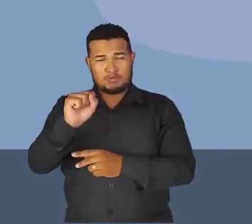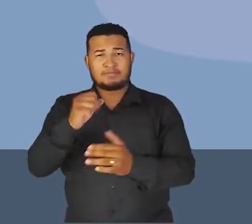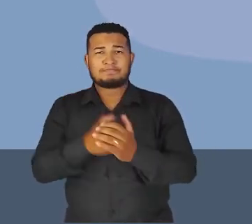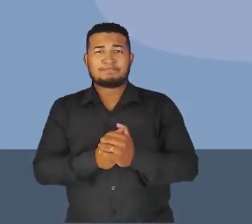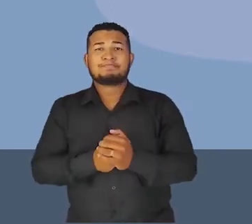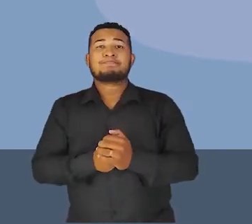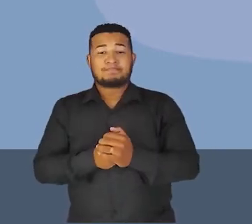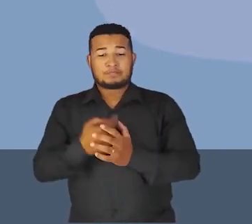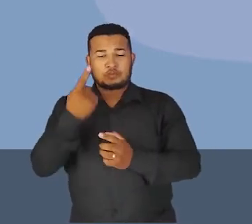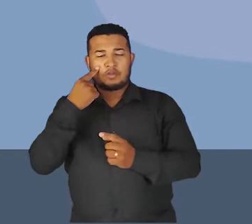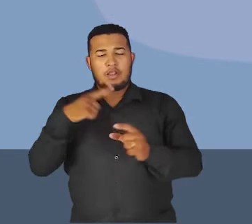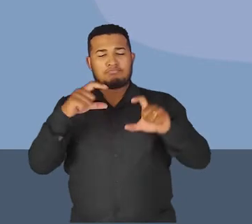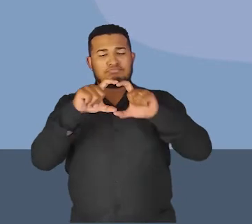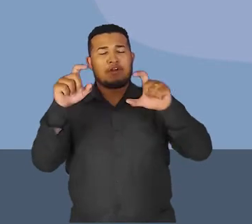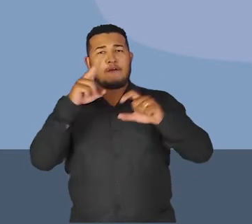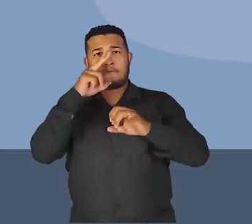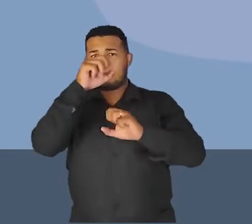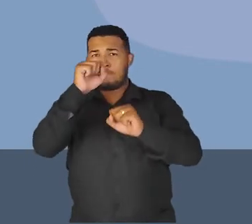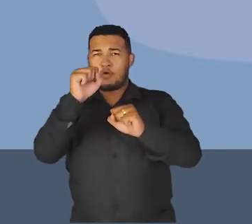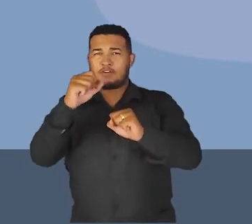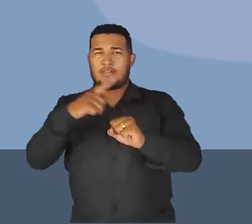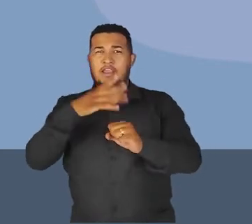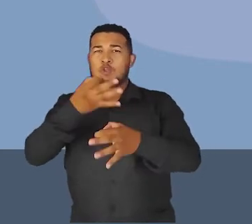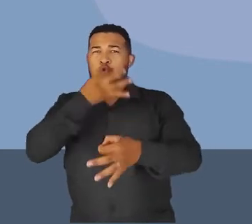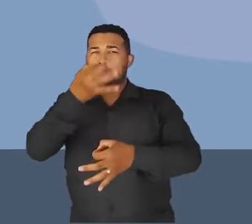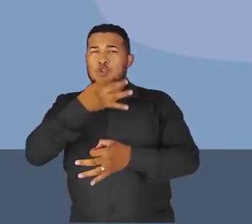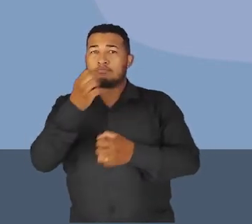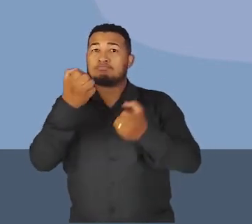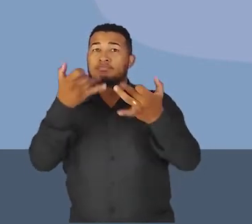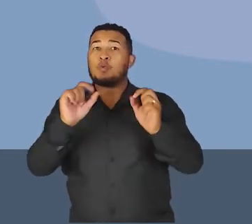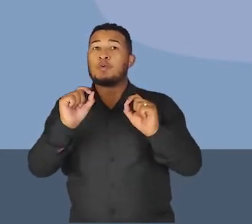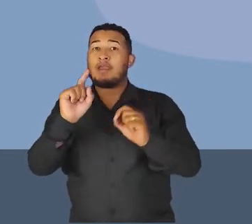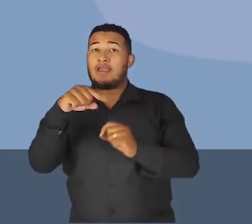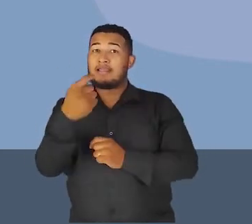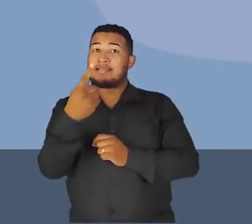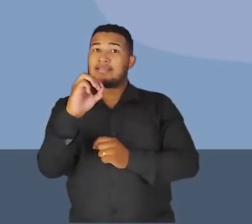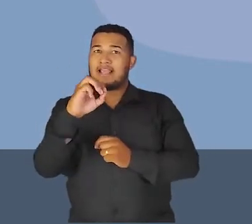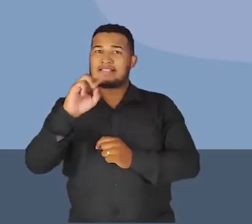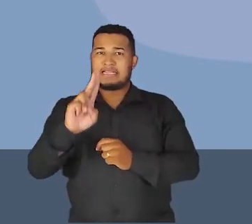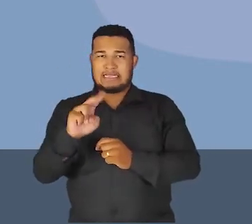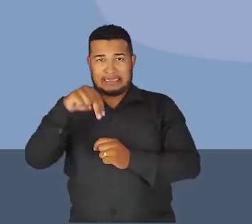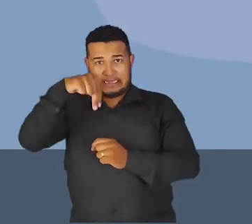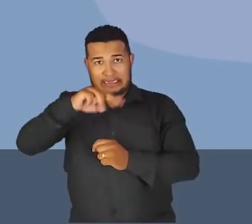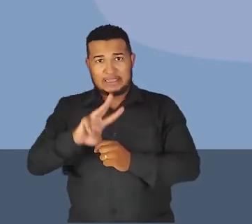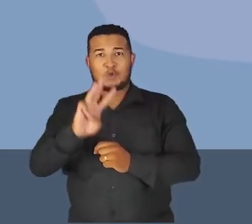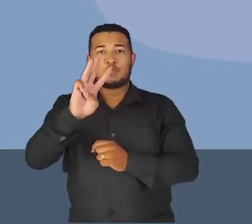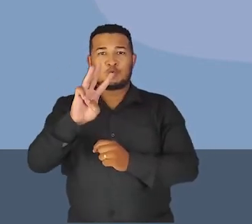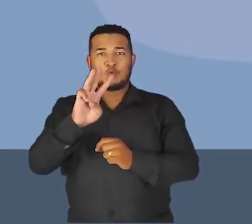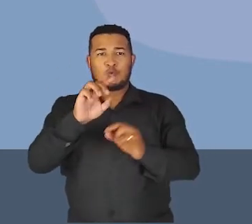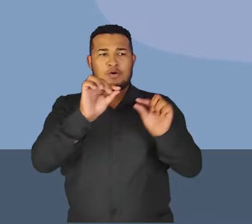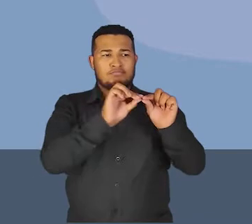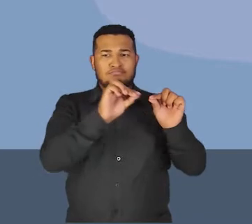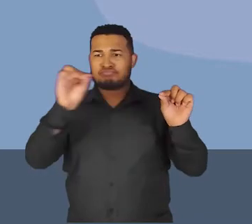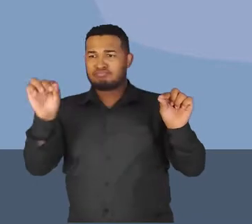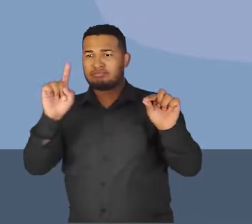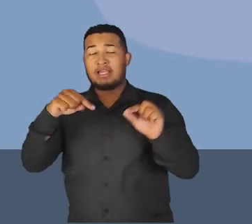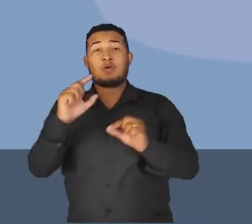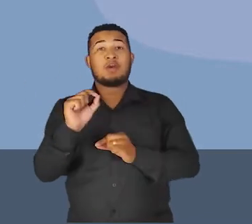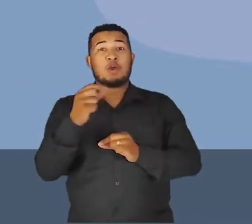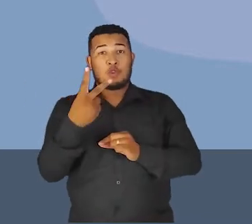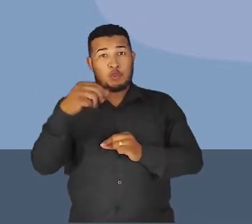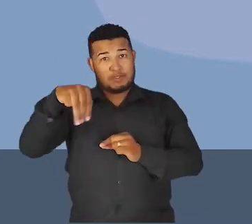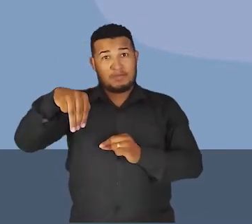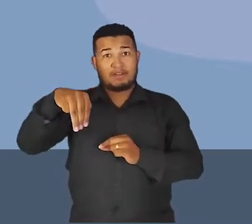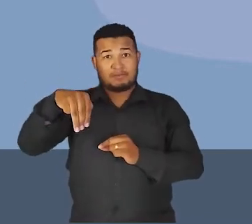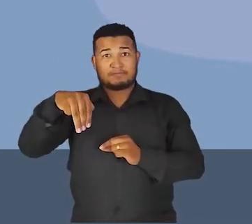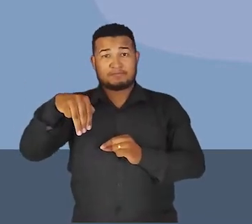força, o módulo dela, que o texto nos sugere, é 10 newtons. O deslocamento em módulo vale 2